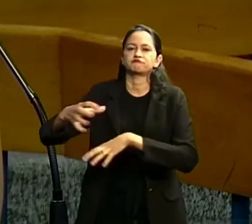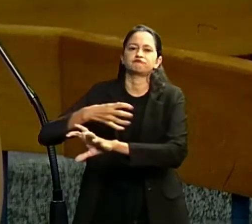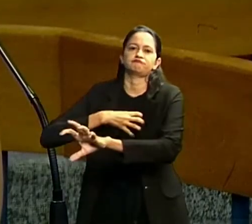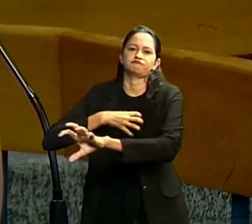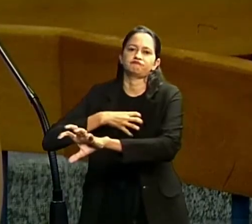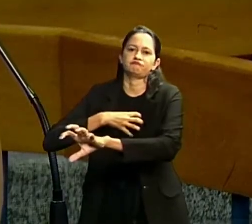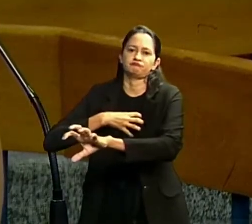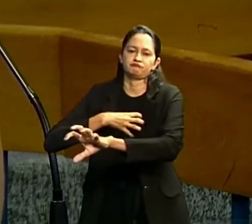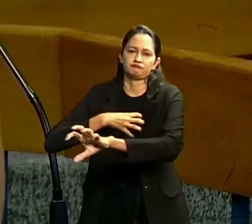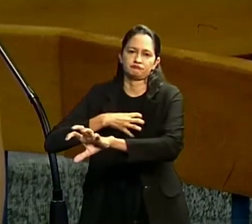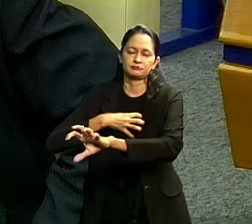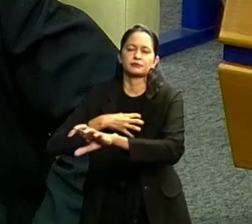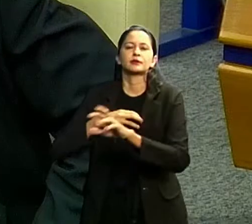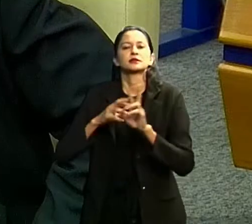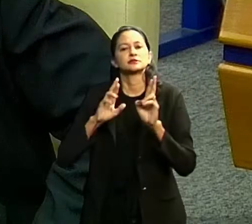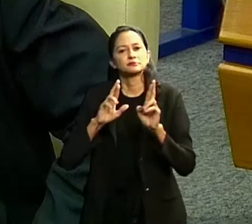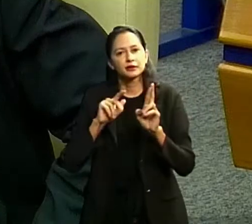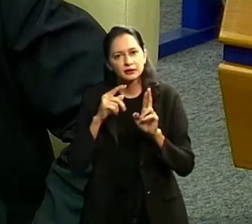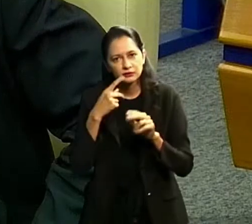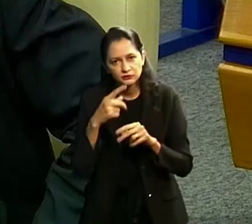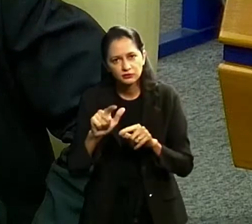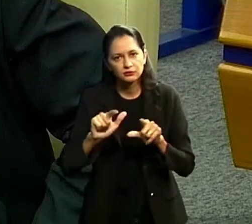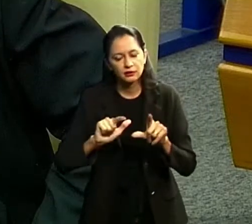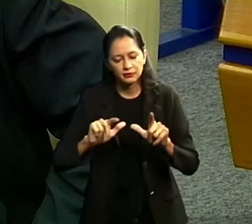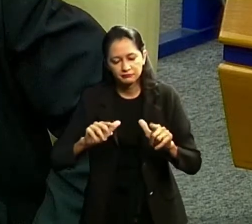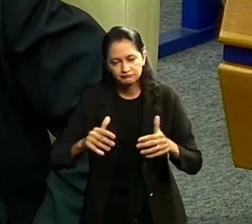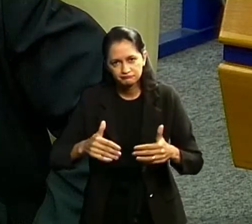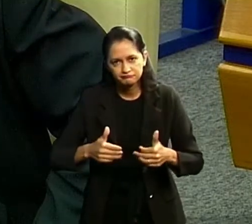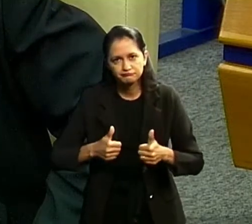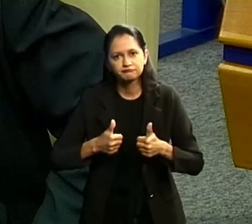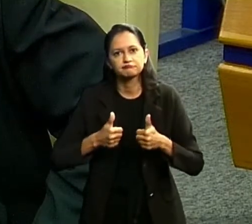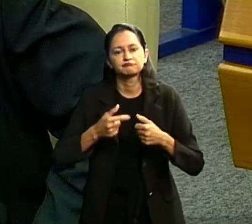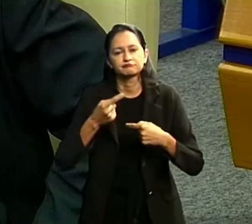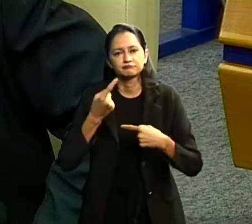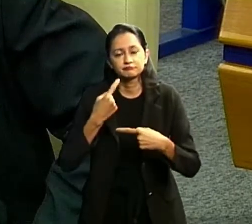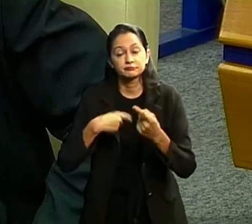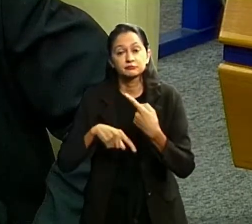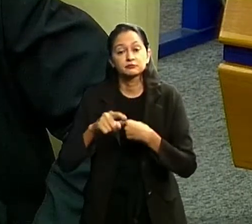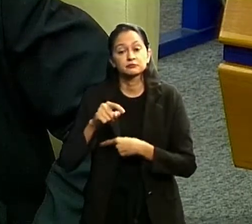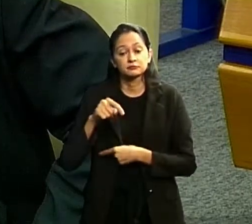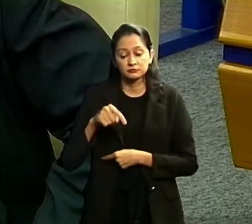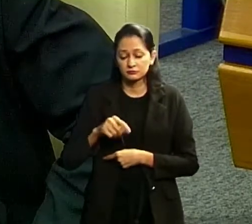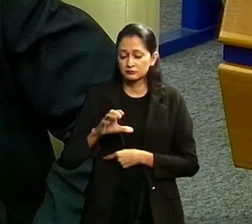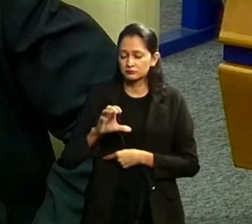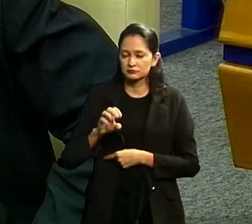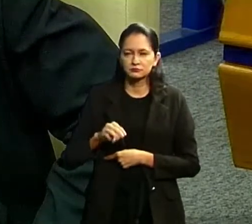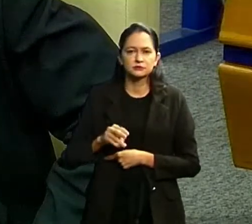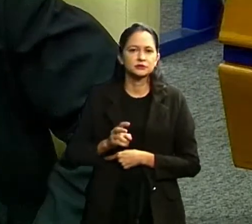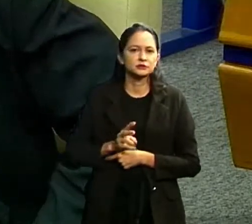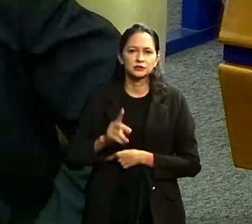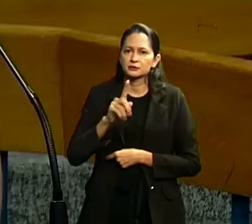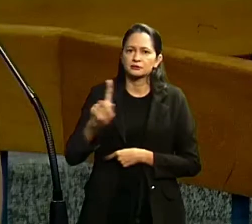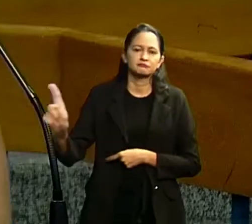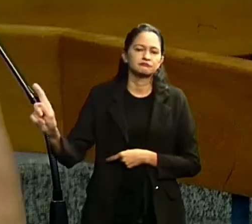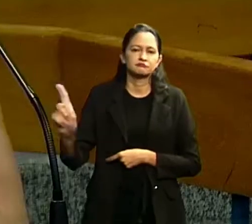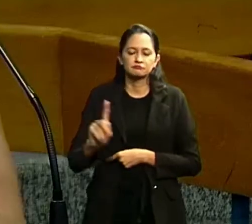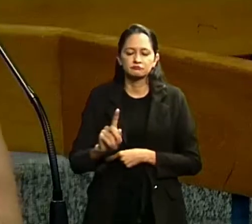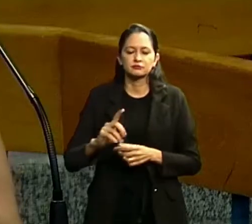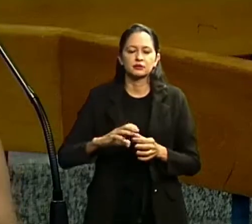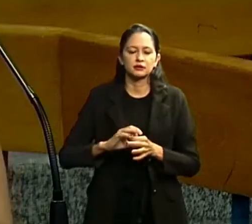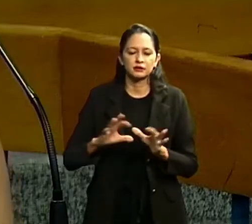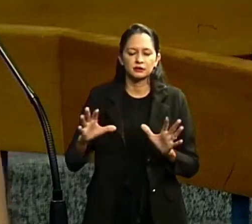você consiga desenvolver um bom trabalho e saiba que nessa casa de leis você sempre vai ter voz.